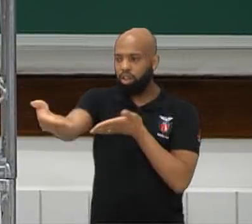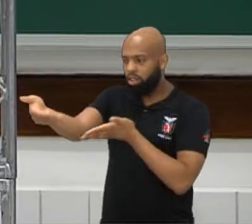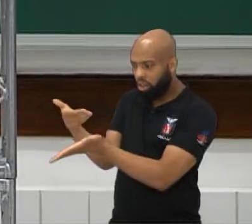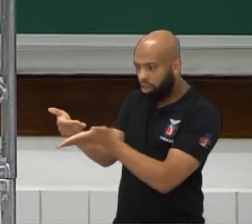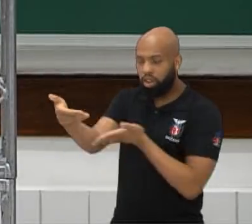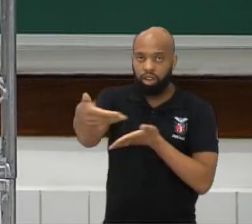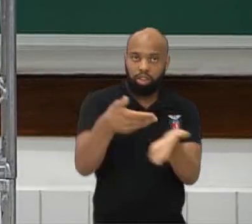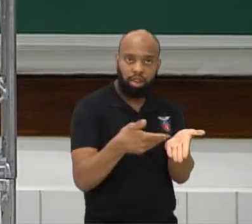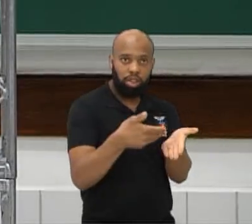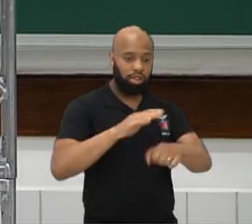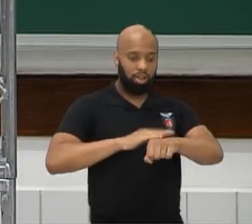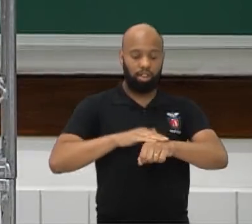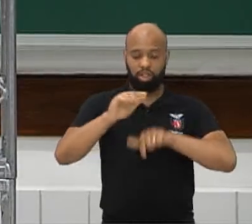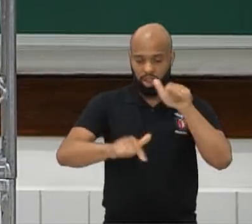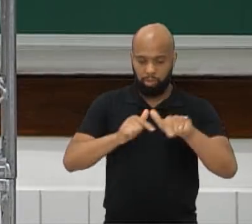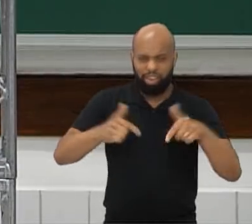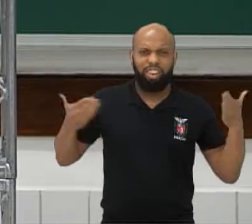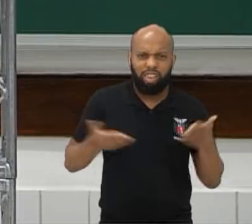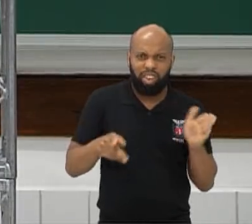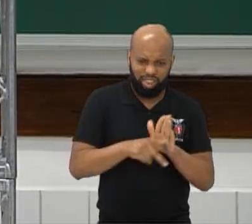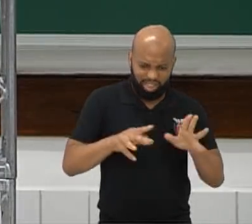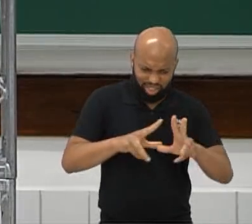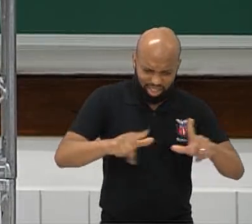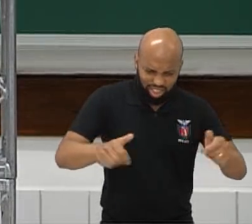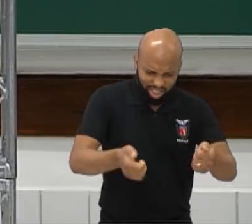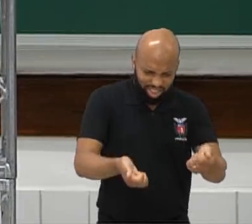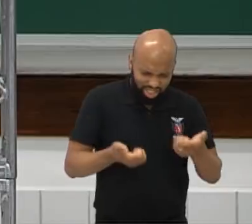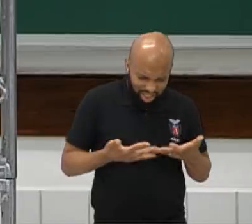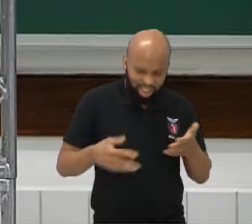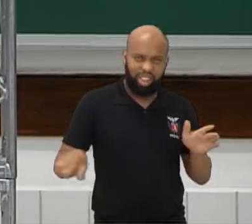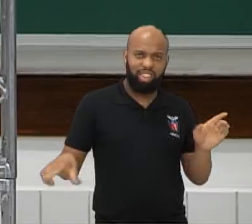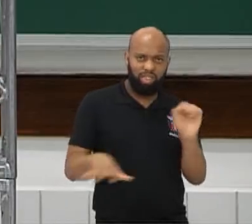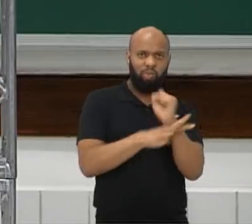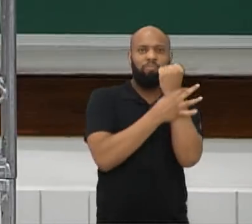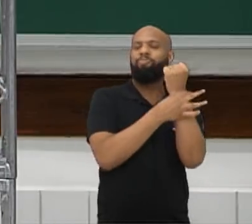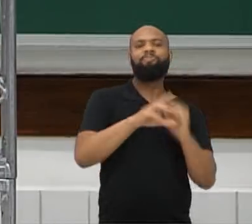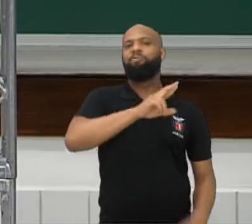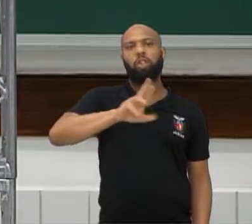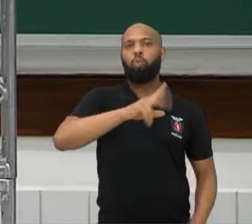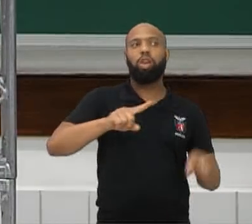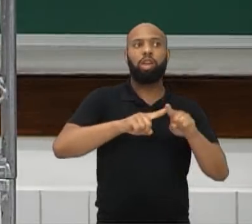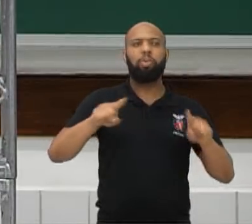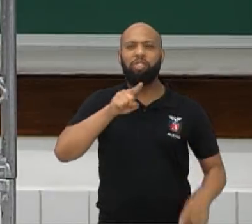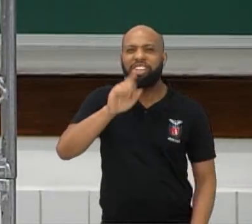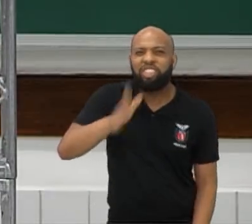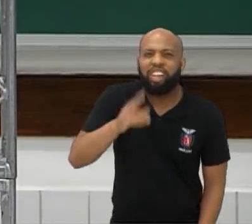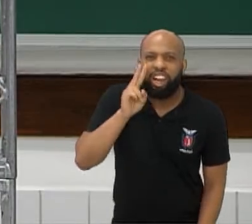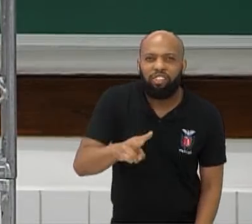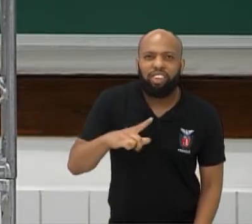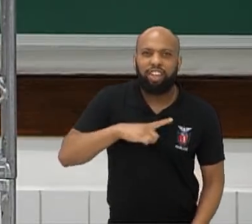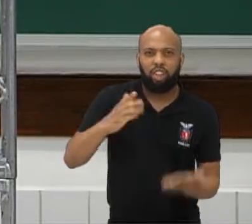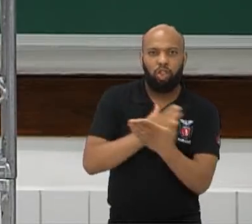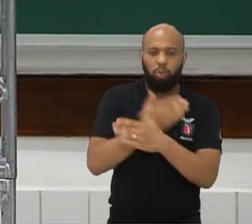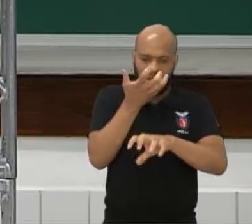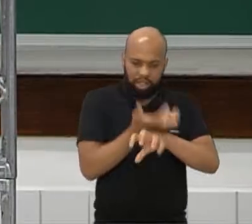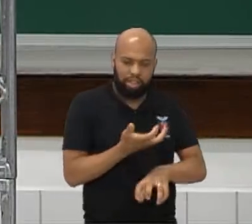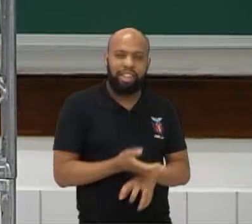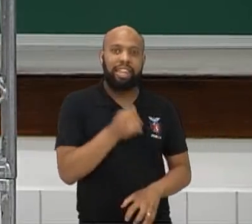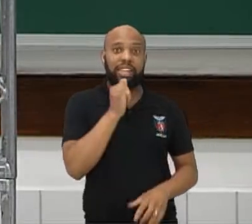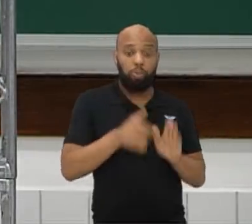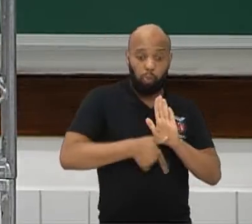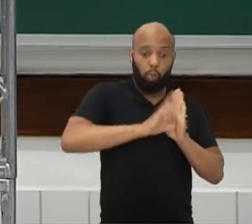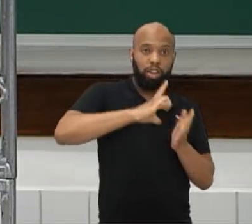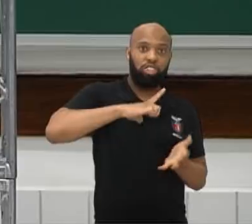pessoas pelo trabalho. Não mais recebendo a terra, a segurança, como no feudalismo, mas não sei se vocês já viram em alguma disciplina que